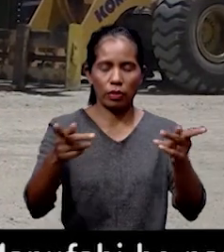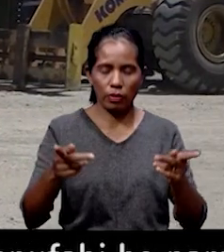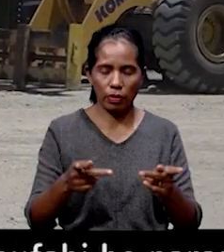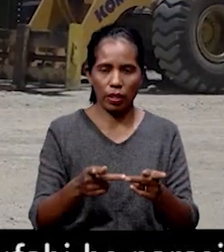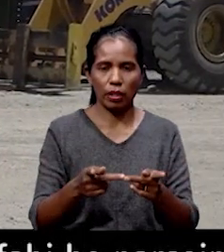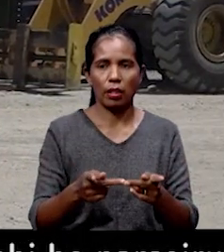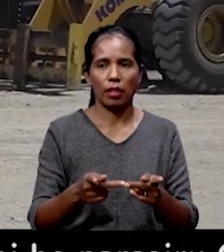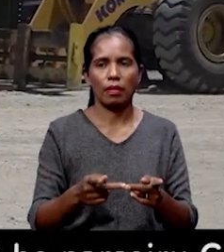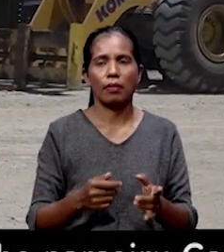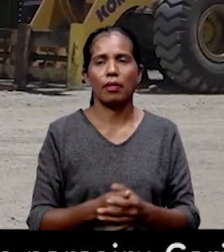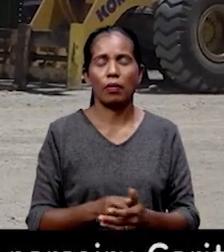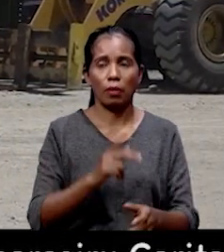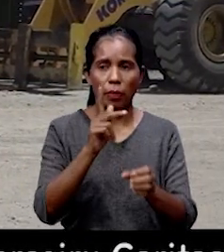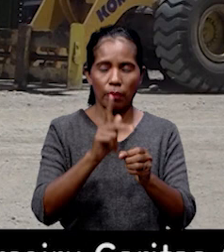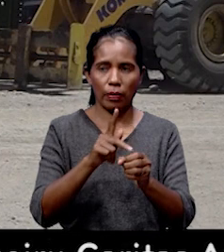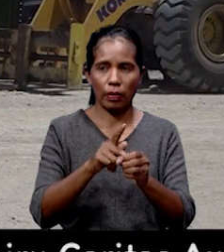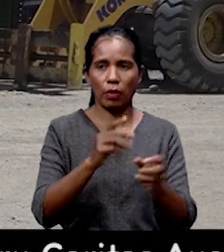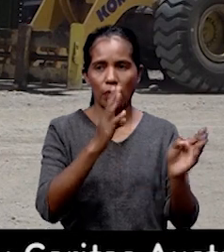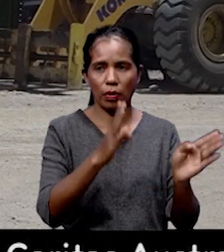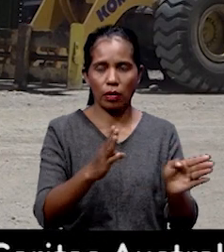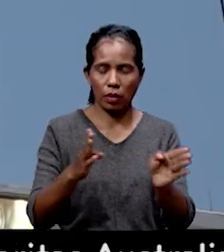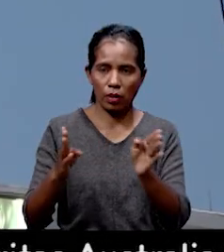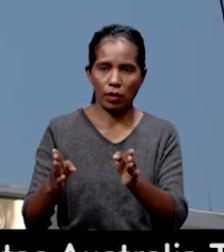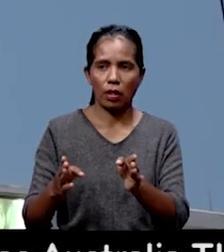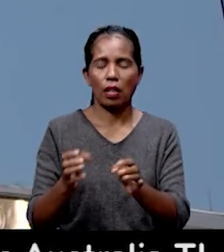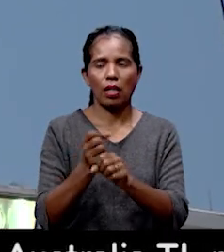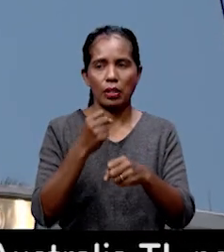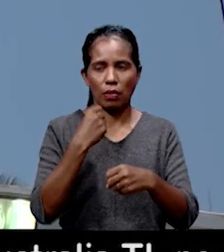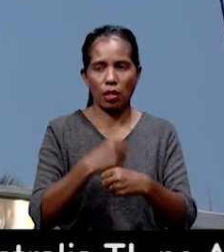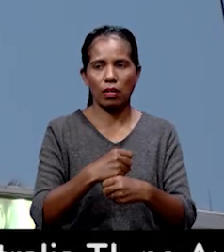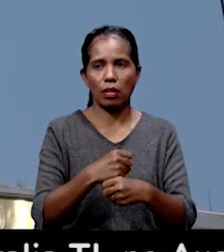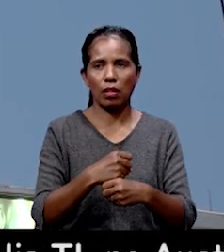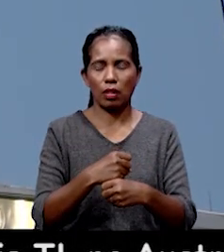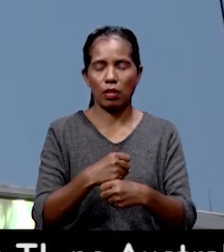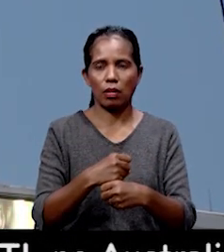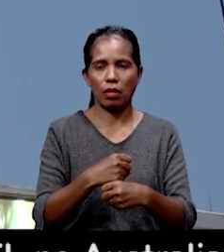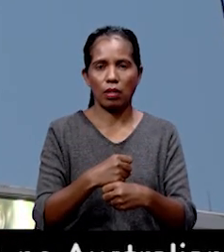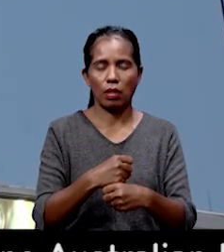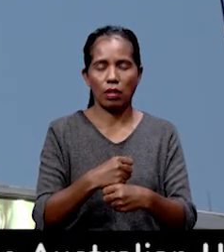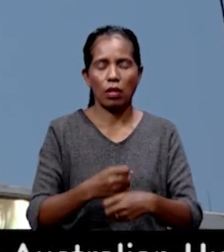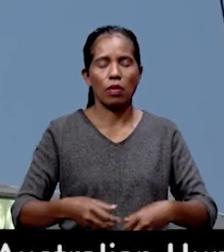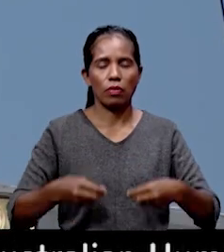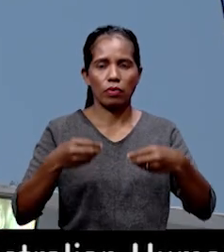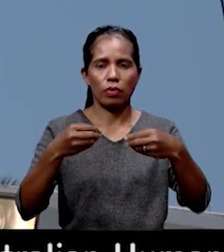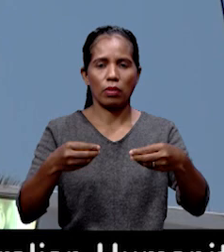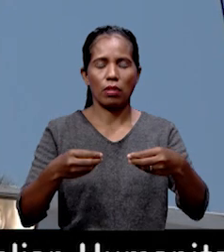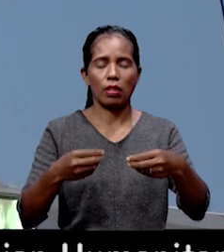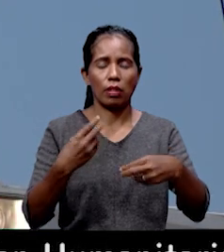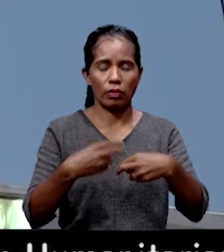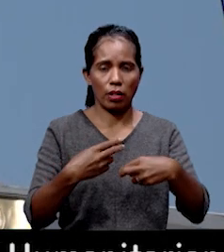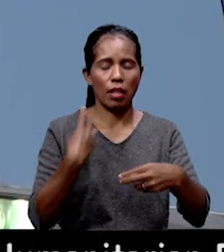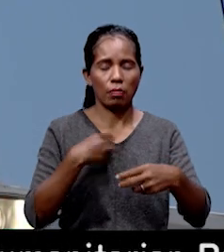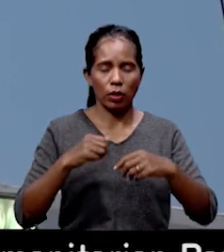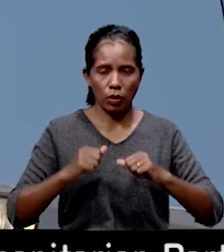union idane proses ho prosedur ne be atu halau idane ne ba impactu nyane ami se duir na